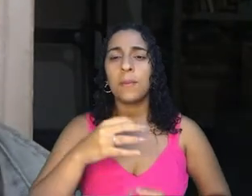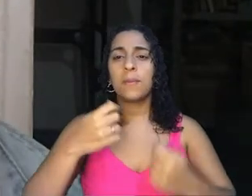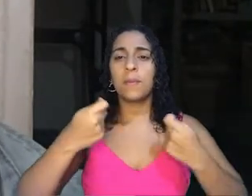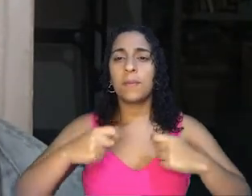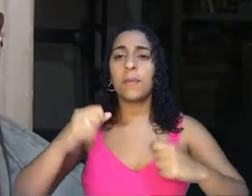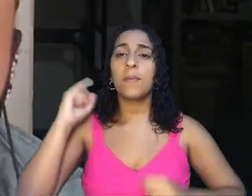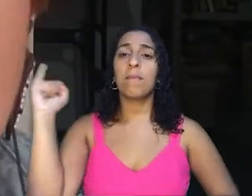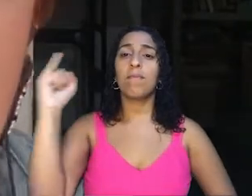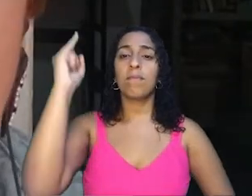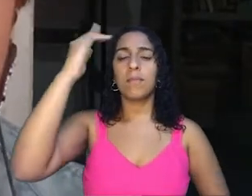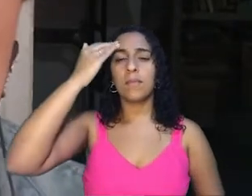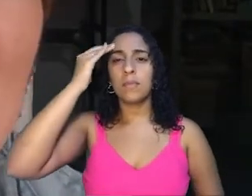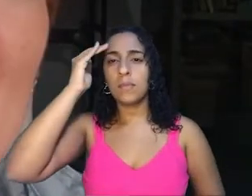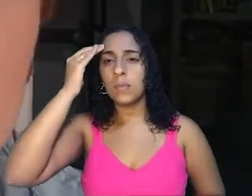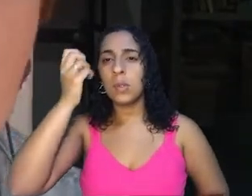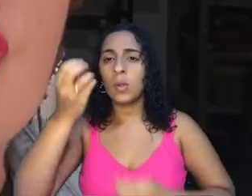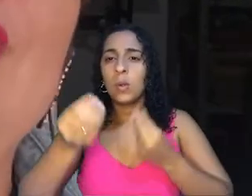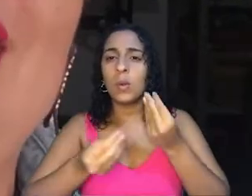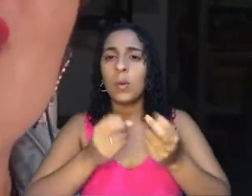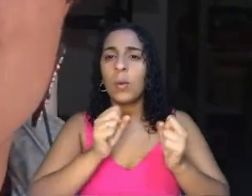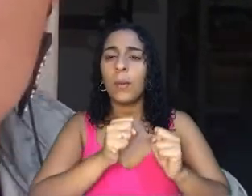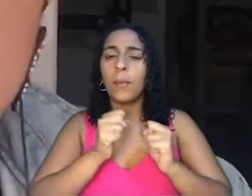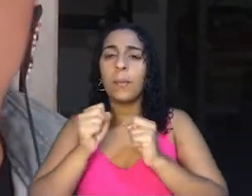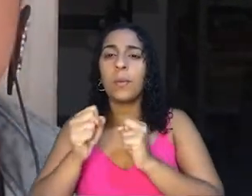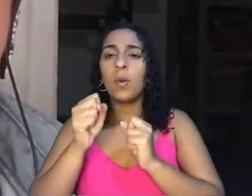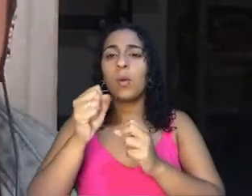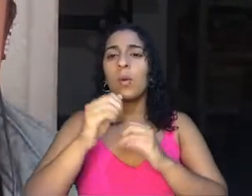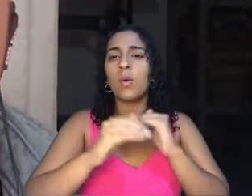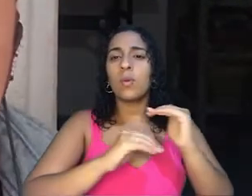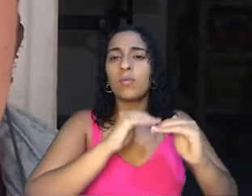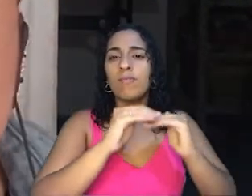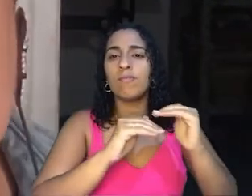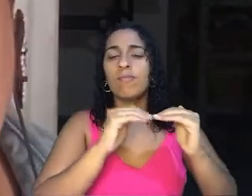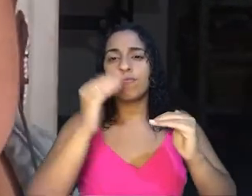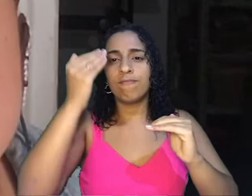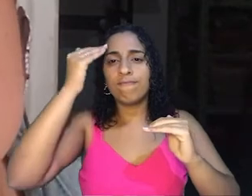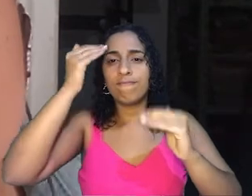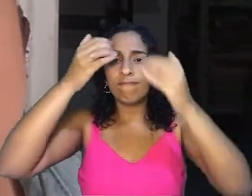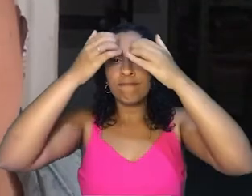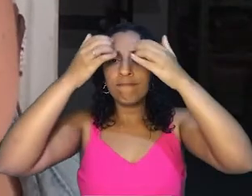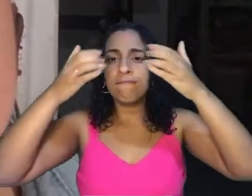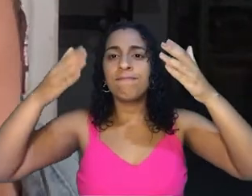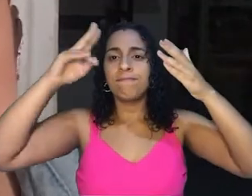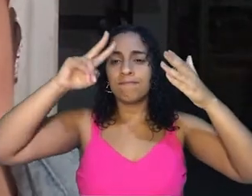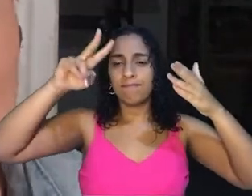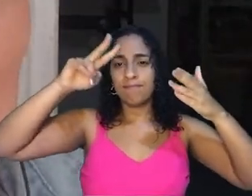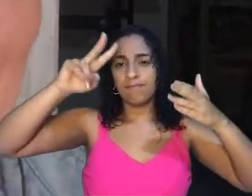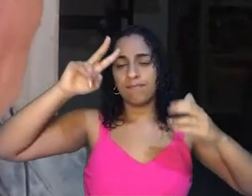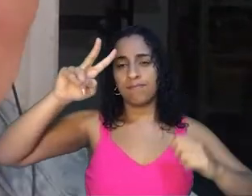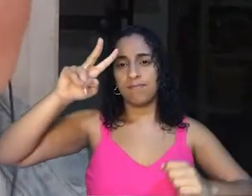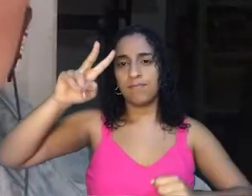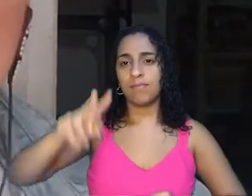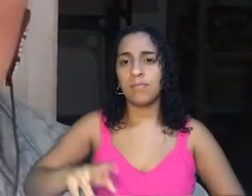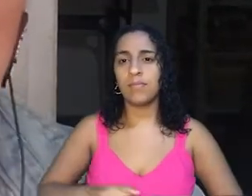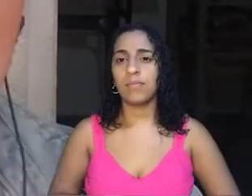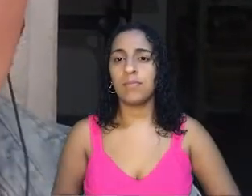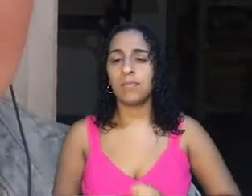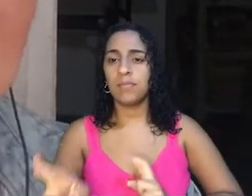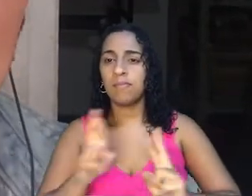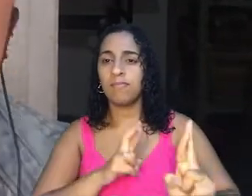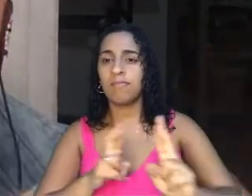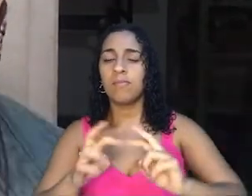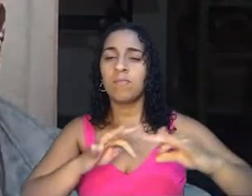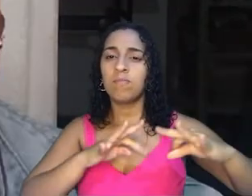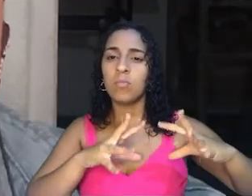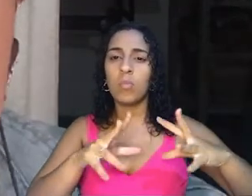compreender né o como poderia a construção da narrativa são construções para a compreensão da história né